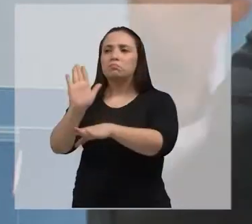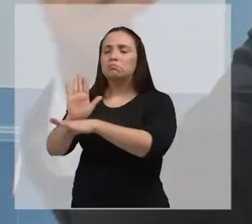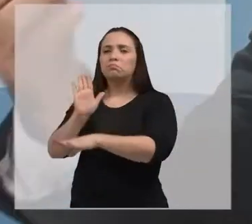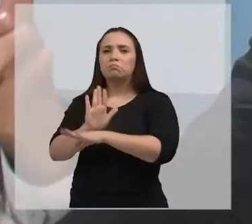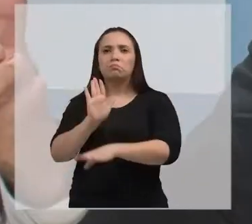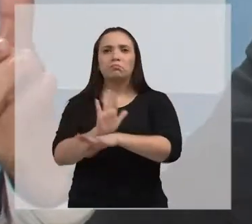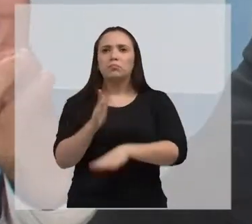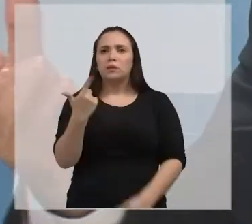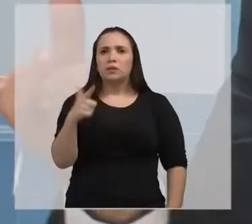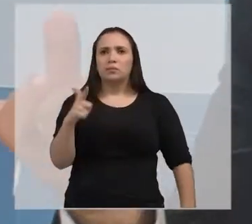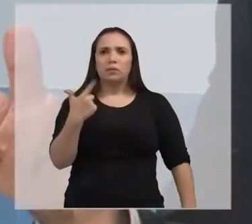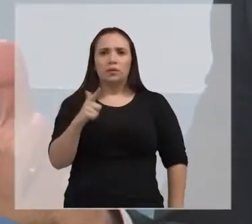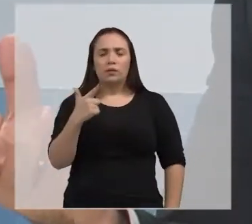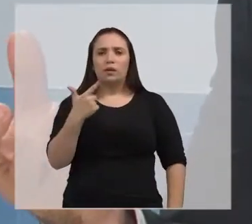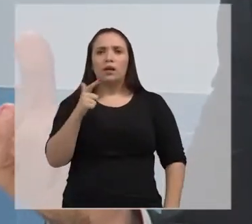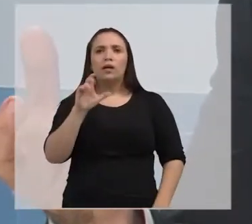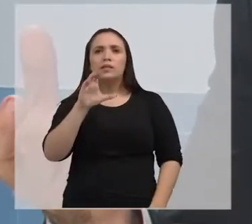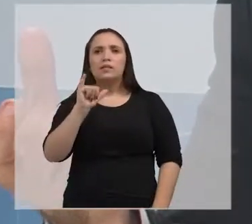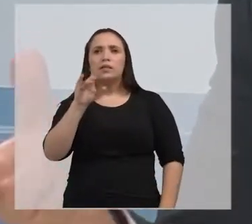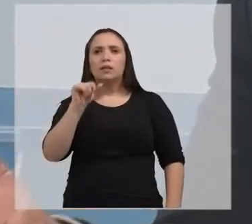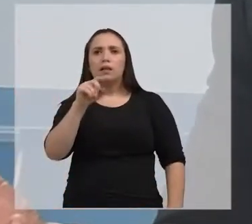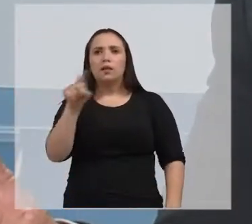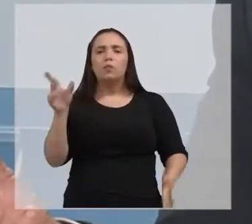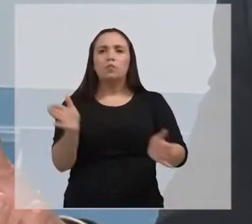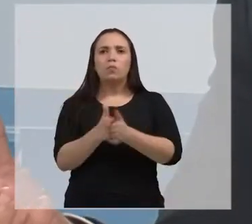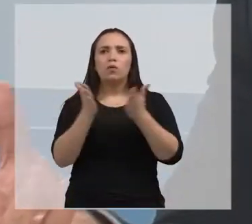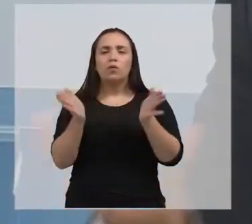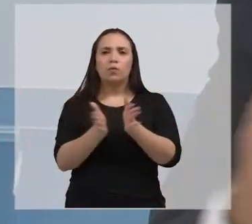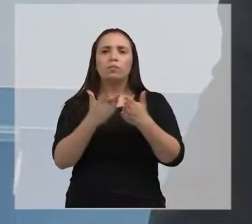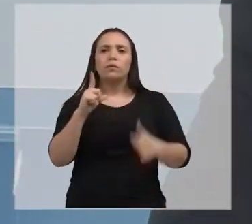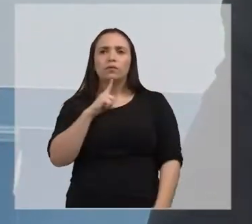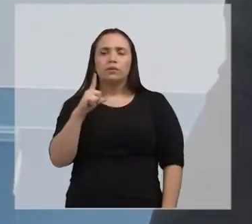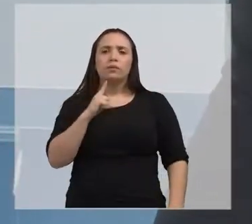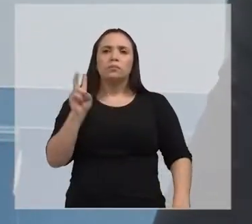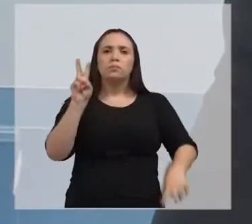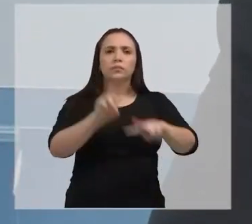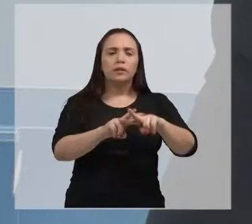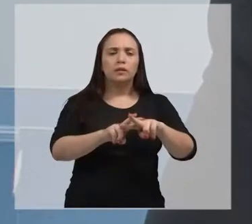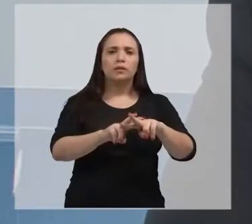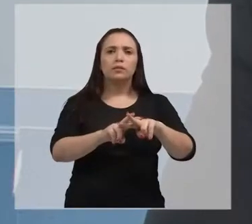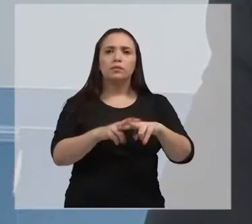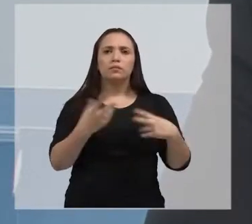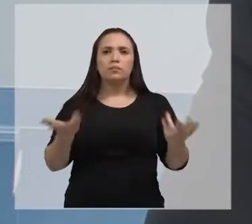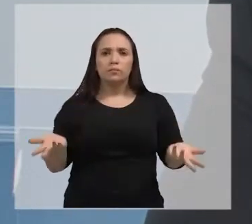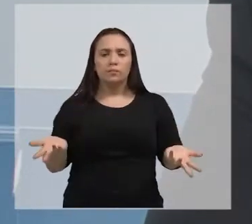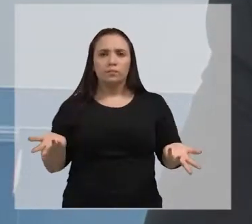qualquer cidadão pobre que está preso aí, muitas vezes injustamente.